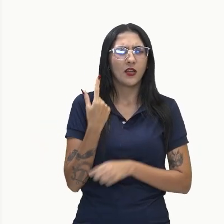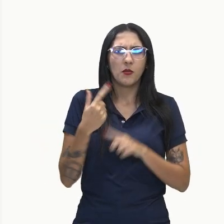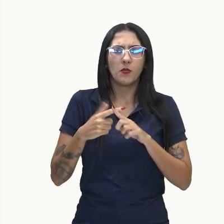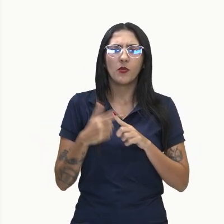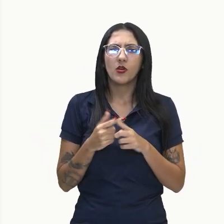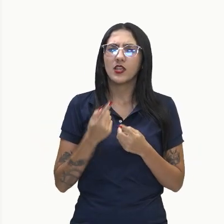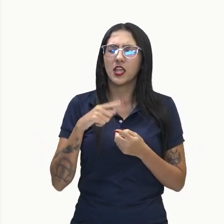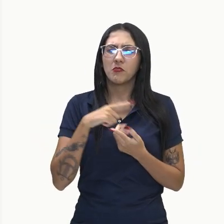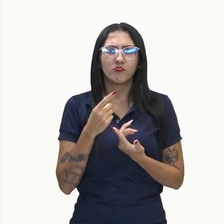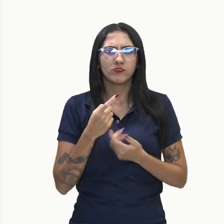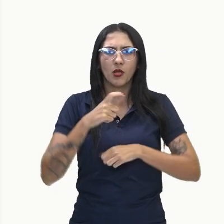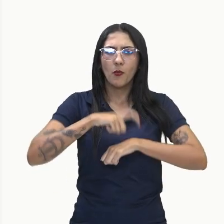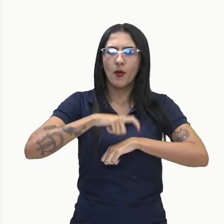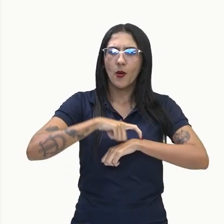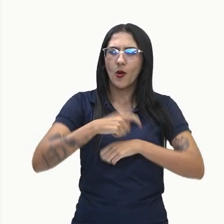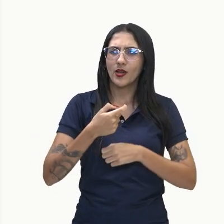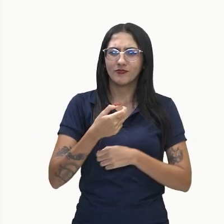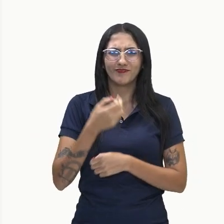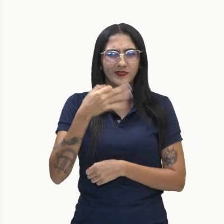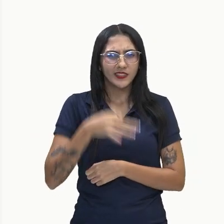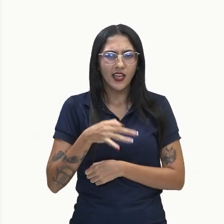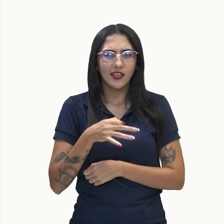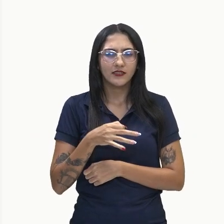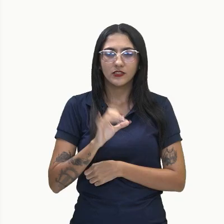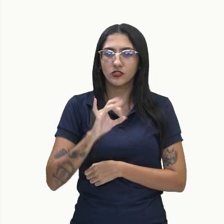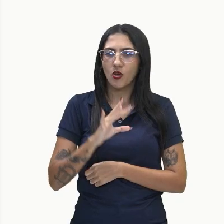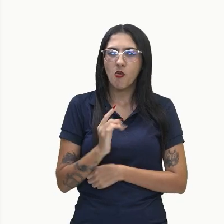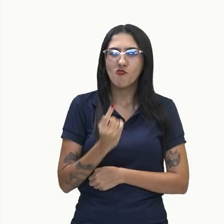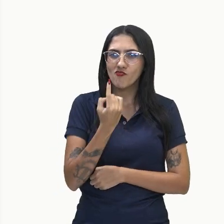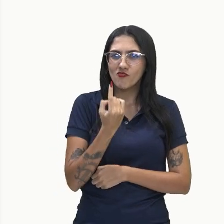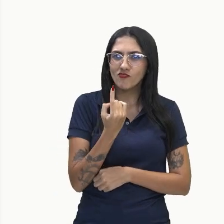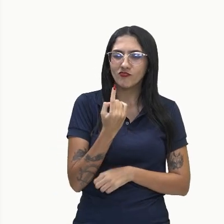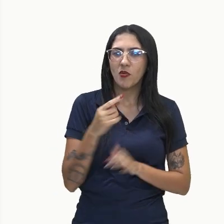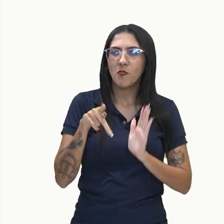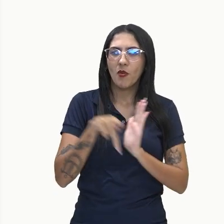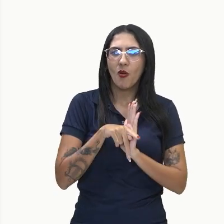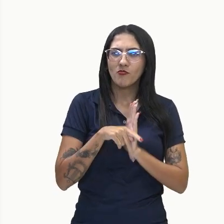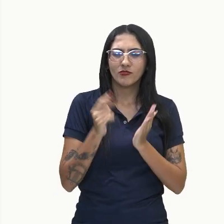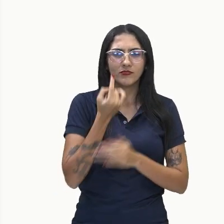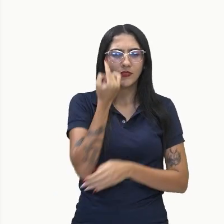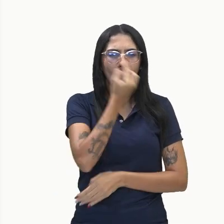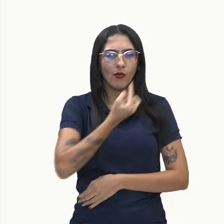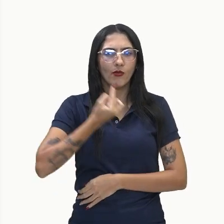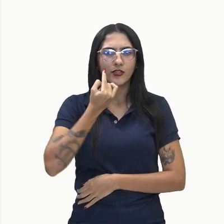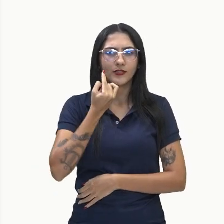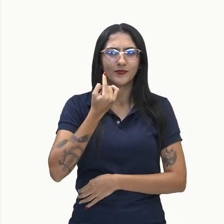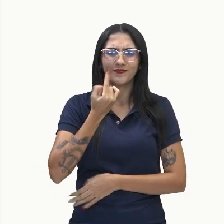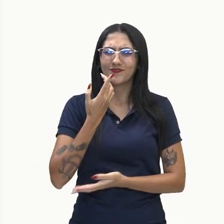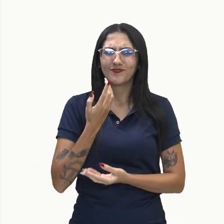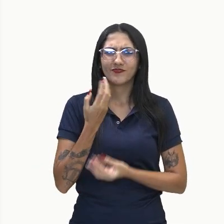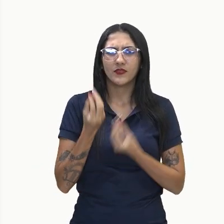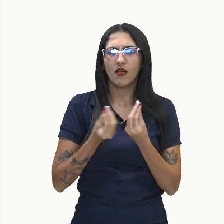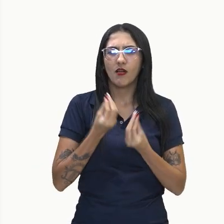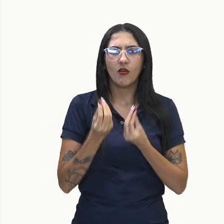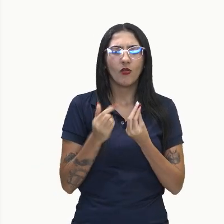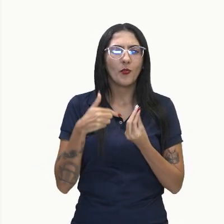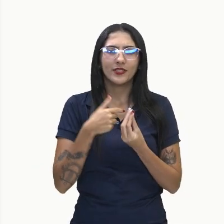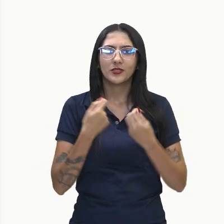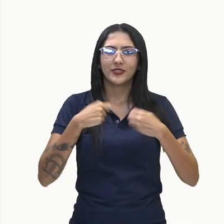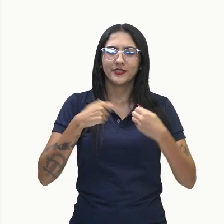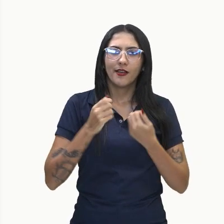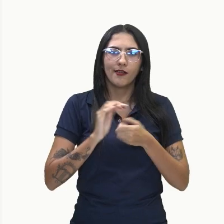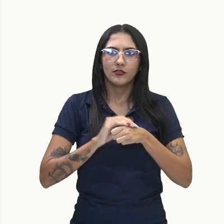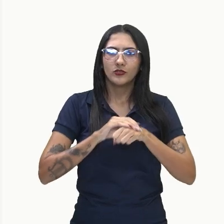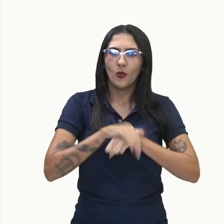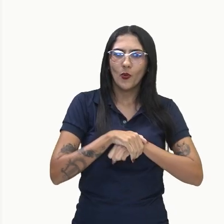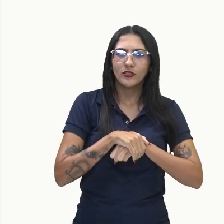horário, apenas um único horário, e aí nós teríamos noite